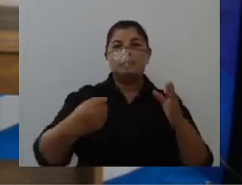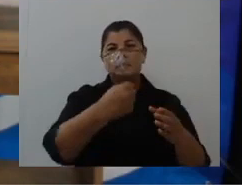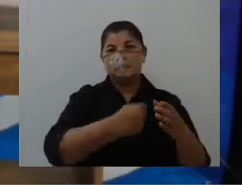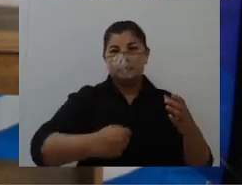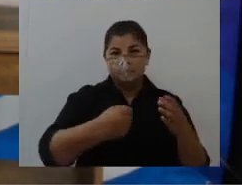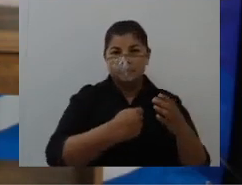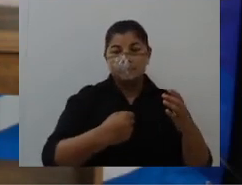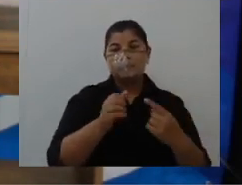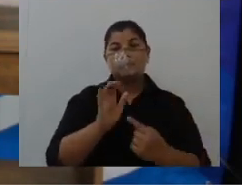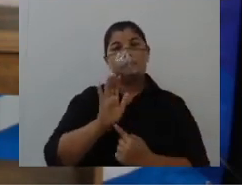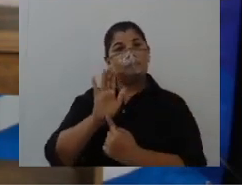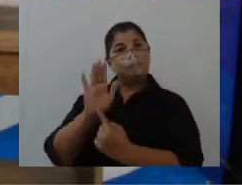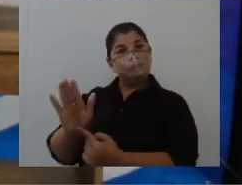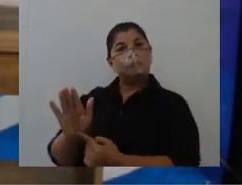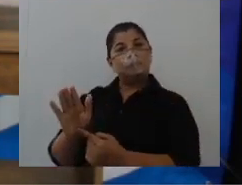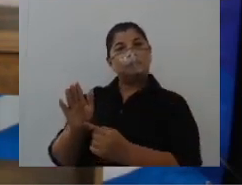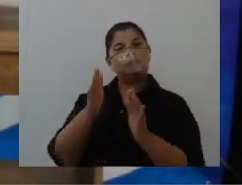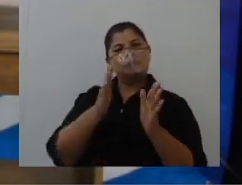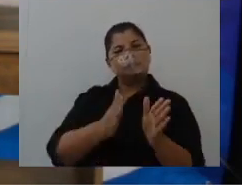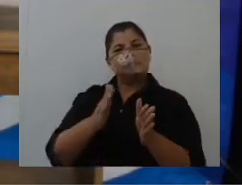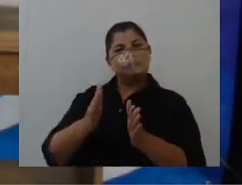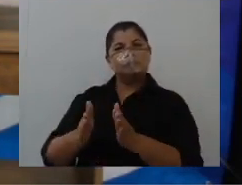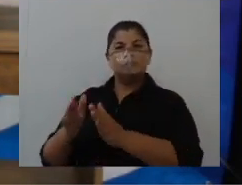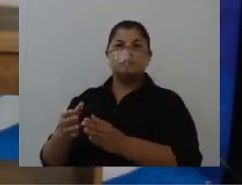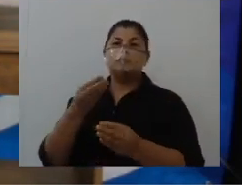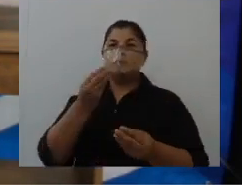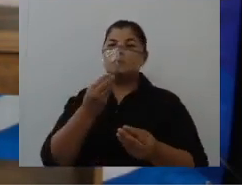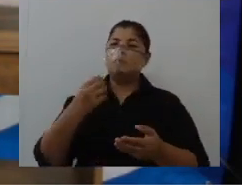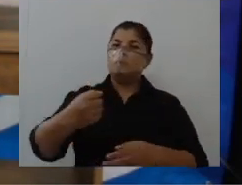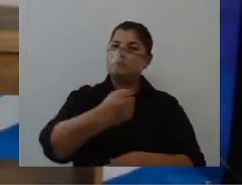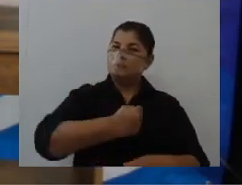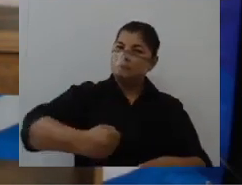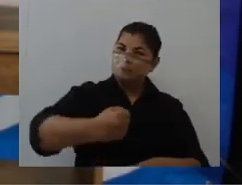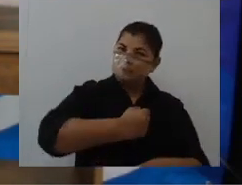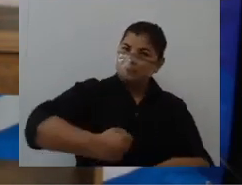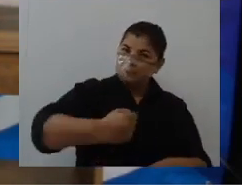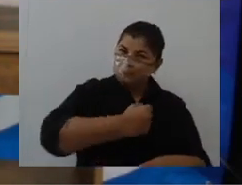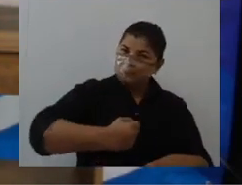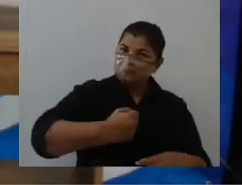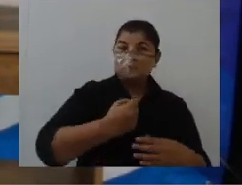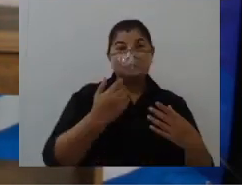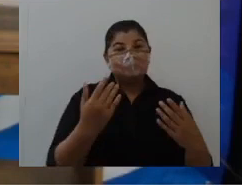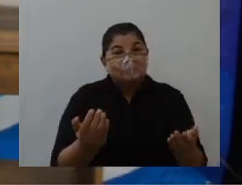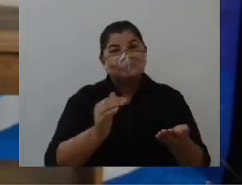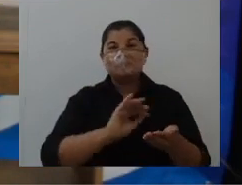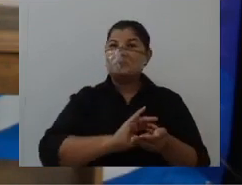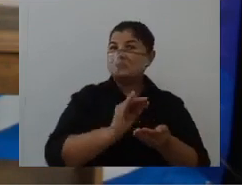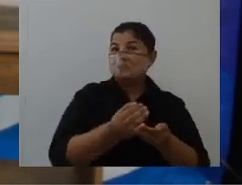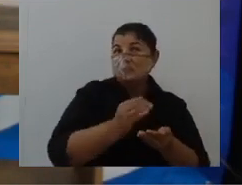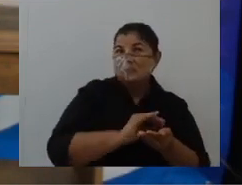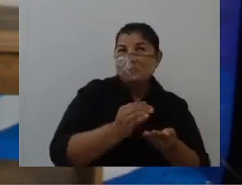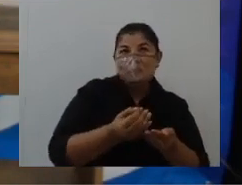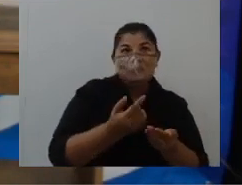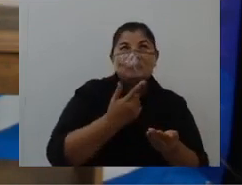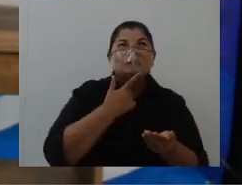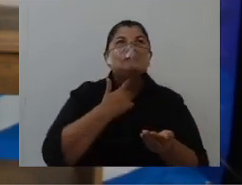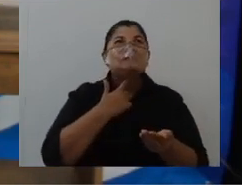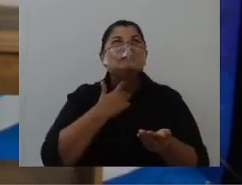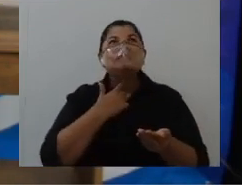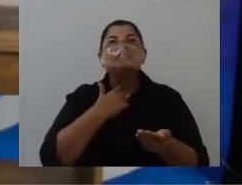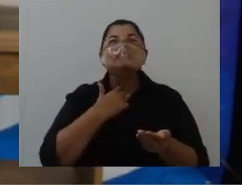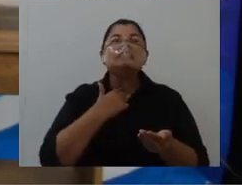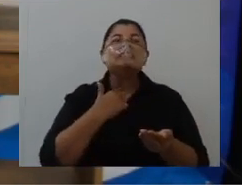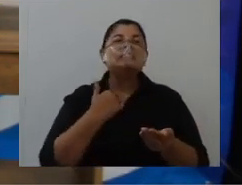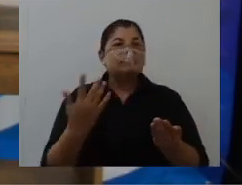quer mostrar para você o quê? O passo a passo de como fazer aquela comida gostosa, de preferência o cuscuz, né? De preferência o cuscuz, não vou tirar o cuscuz da